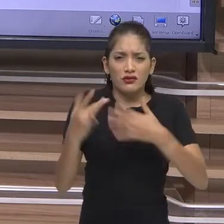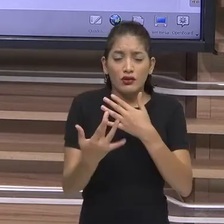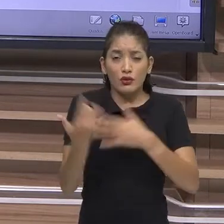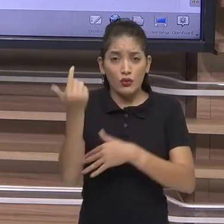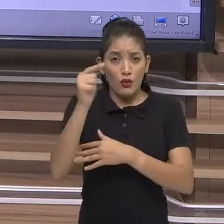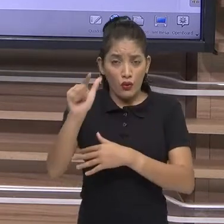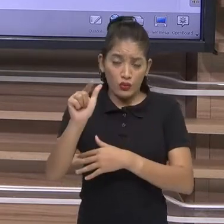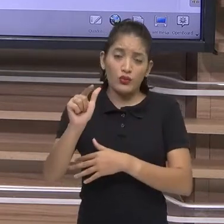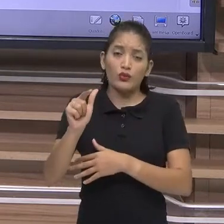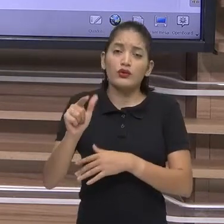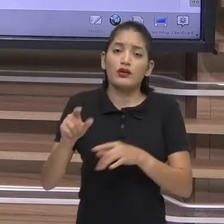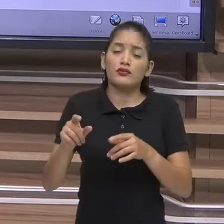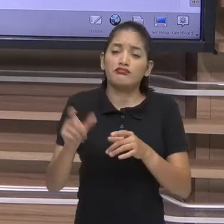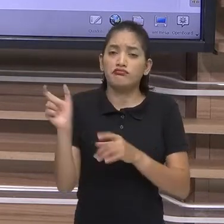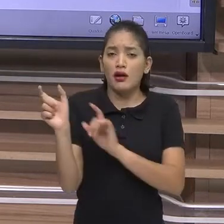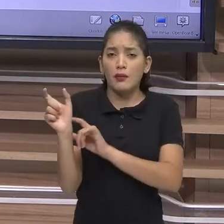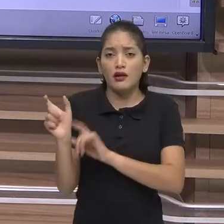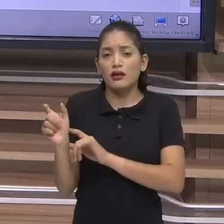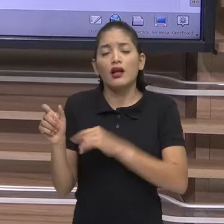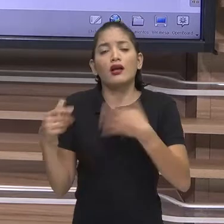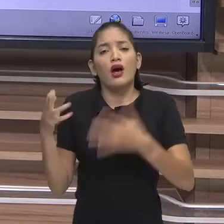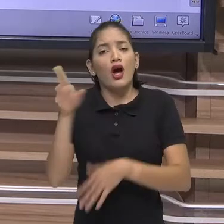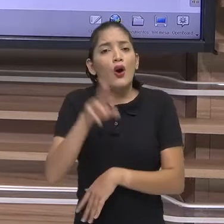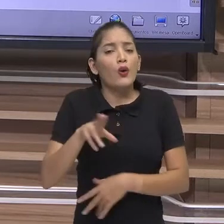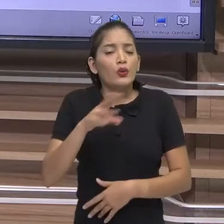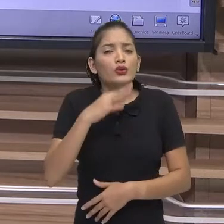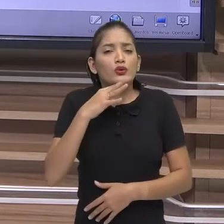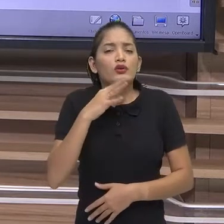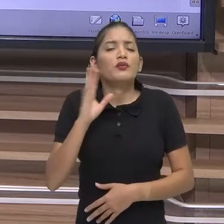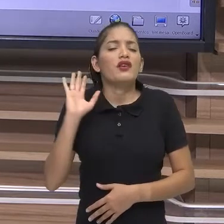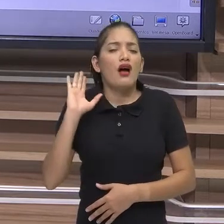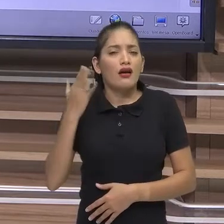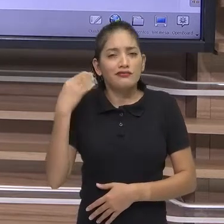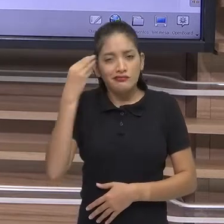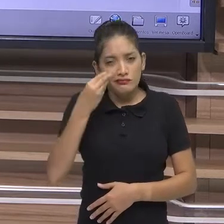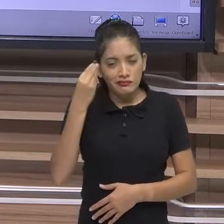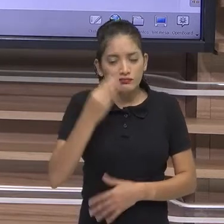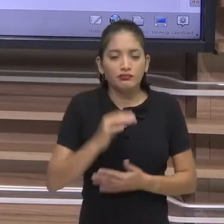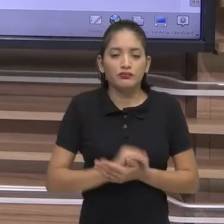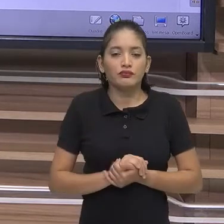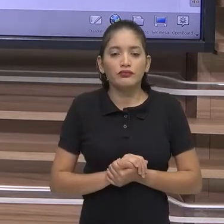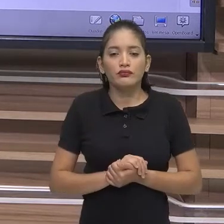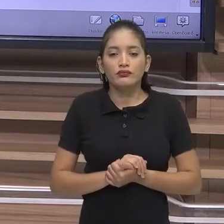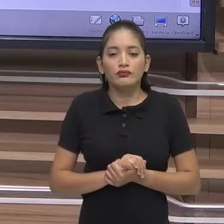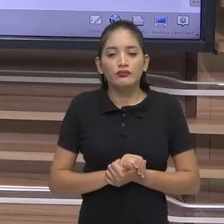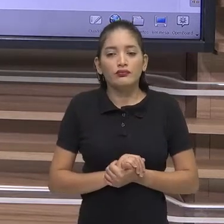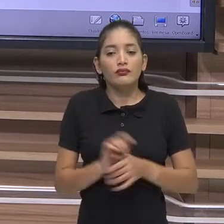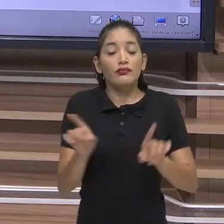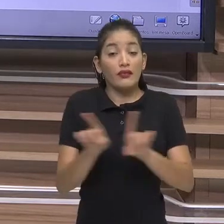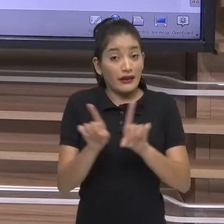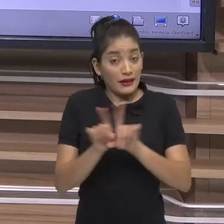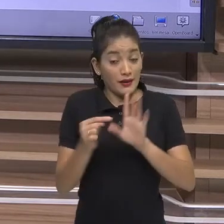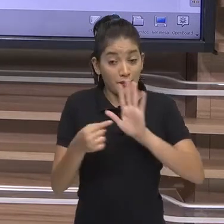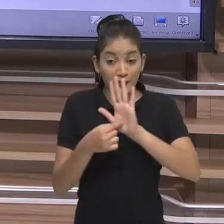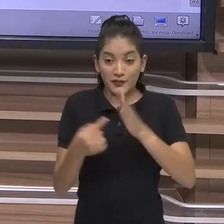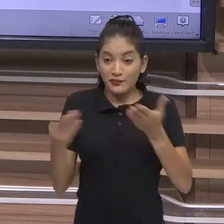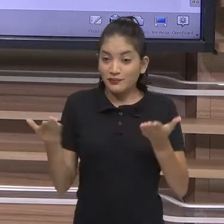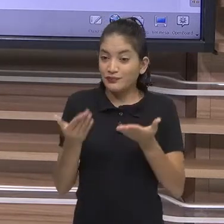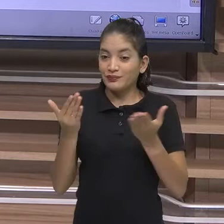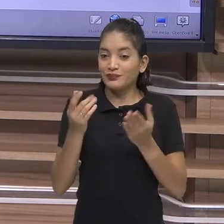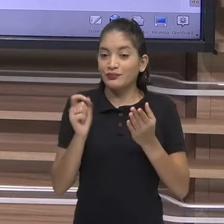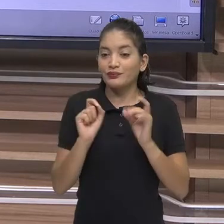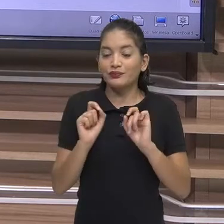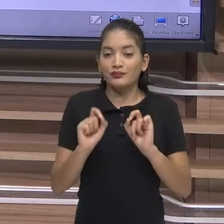outras palavras, certo? Então usem o conhecimento prévio de vocês. E eu trouxe para vocês agora